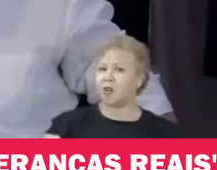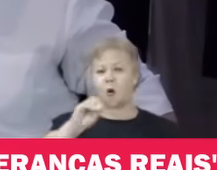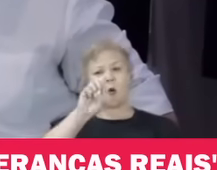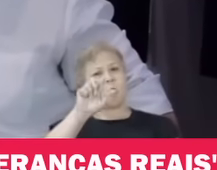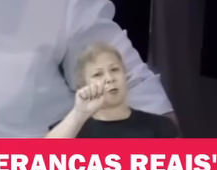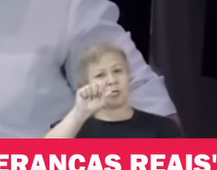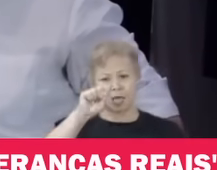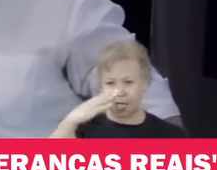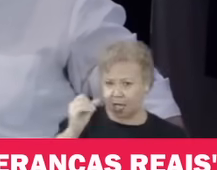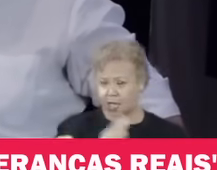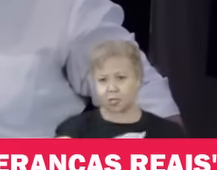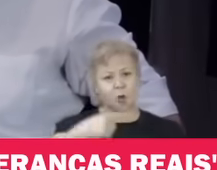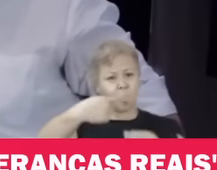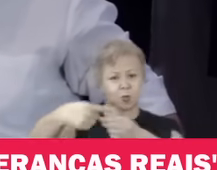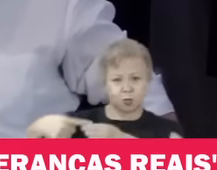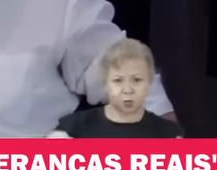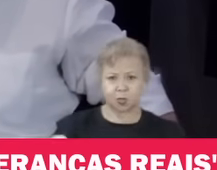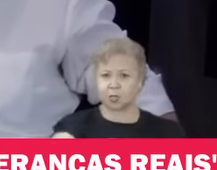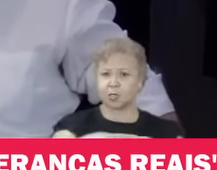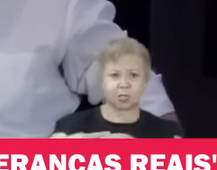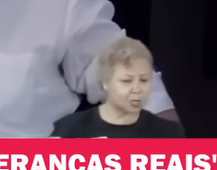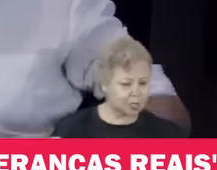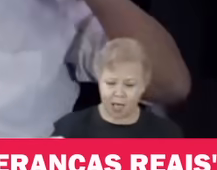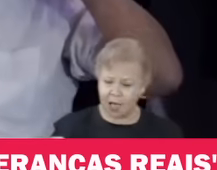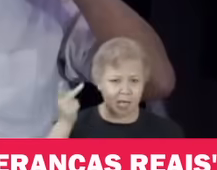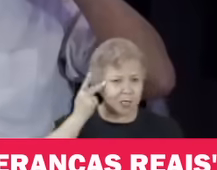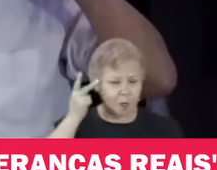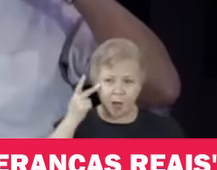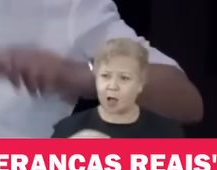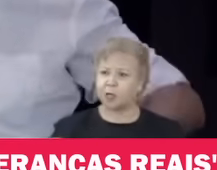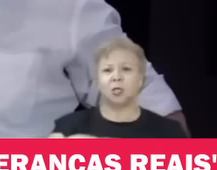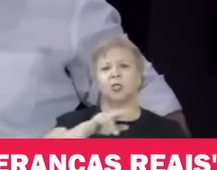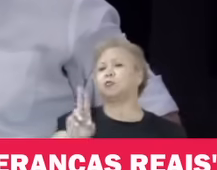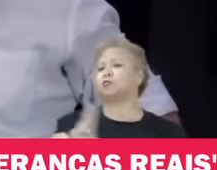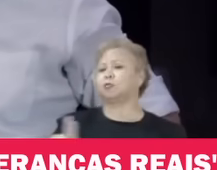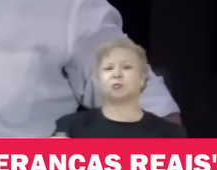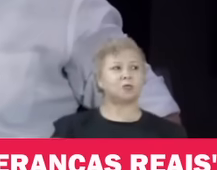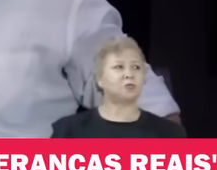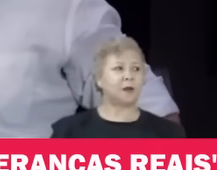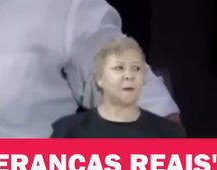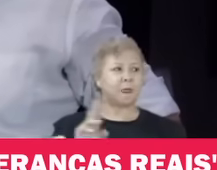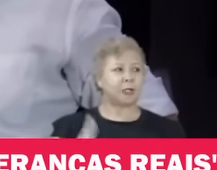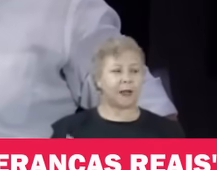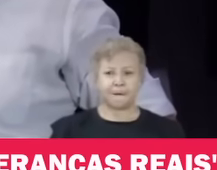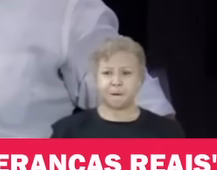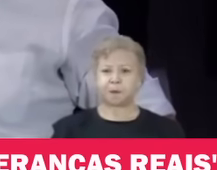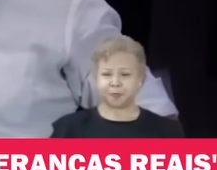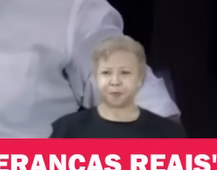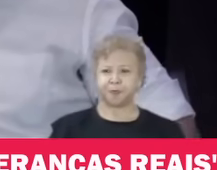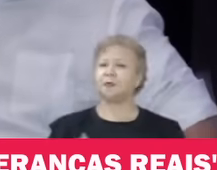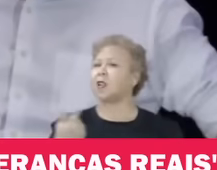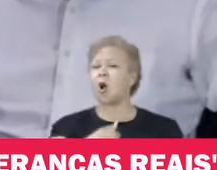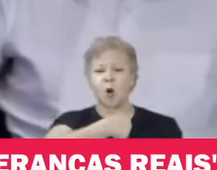governou Guarulhos, já governou São Bernardo, Santo André, Diadema, Ribeirão Pires e Mauá, tudo de uma só vez. A